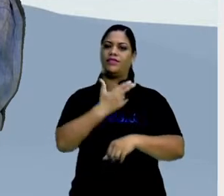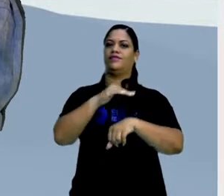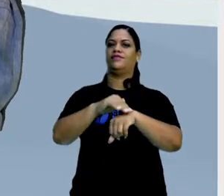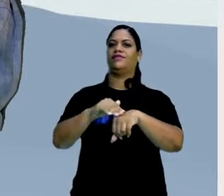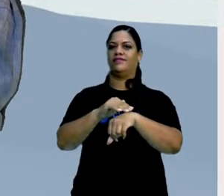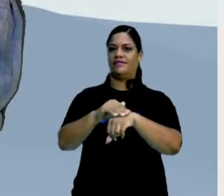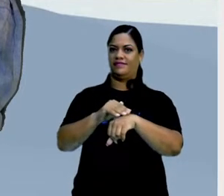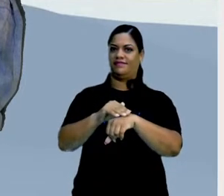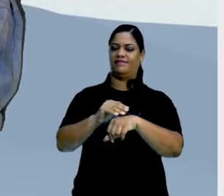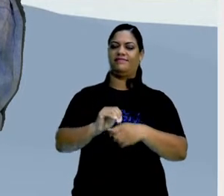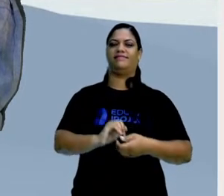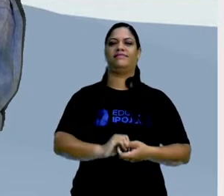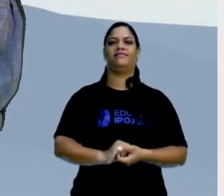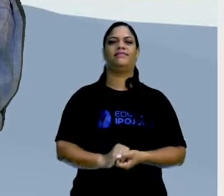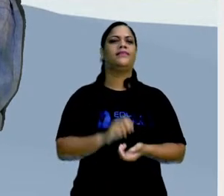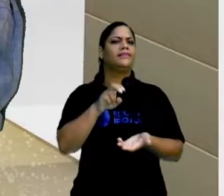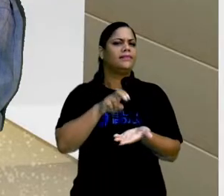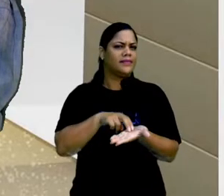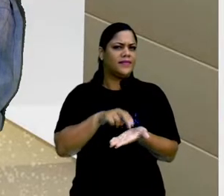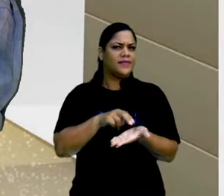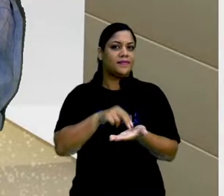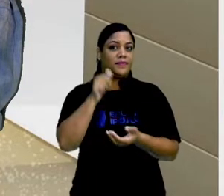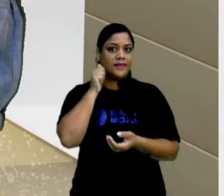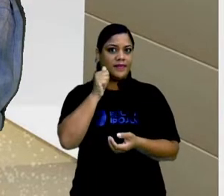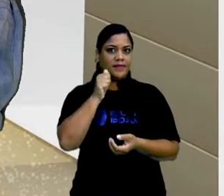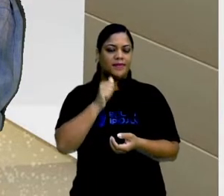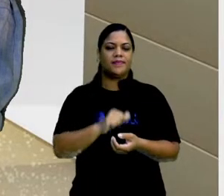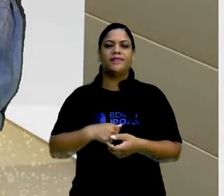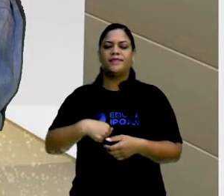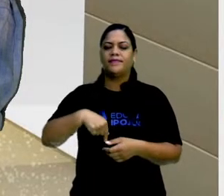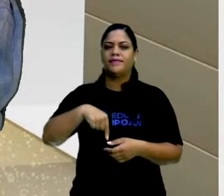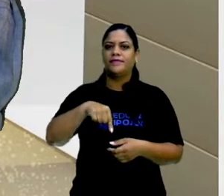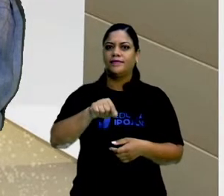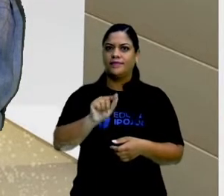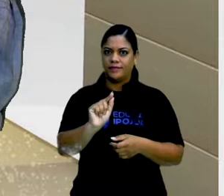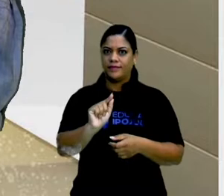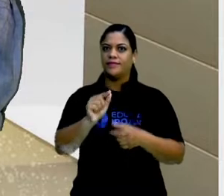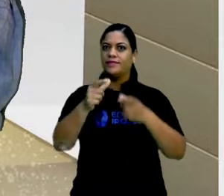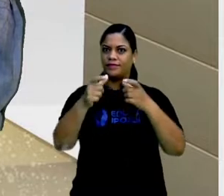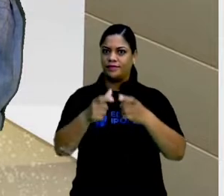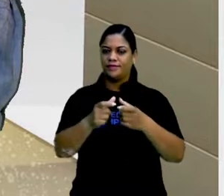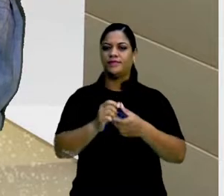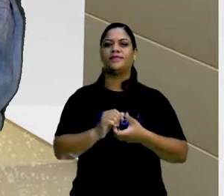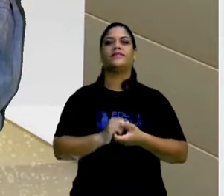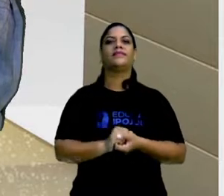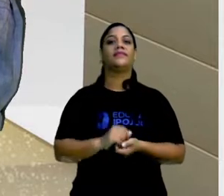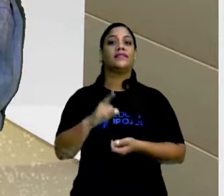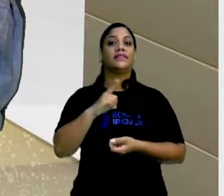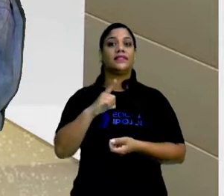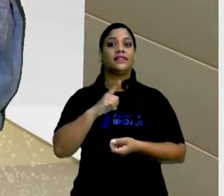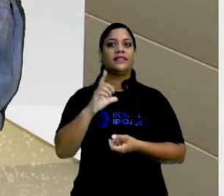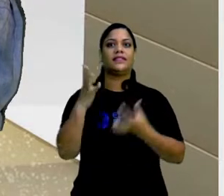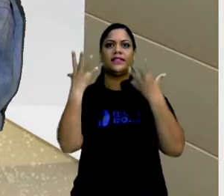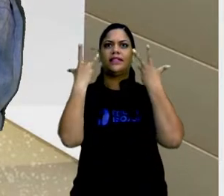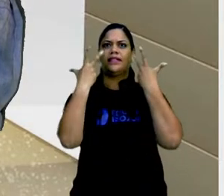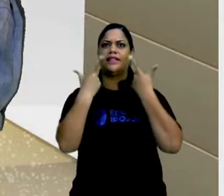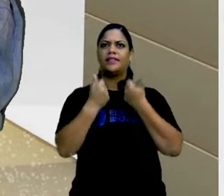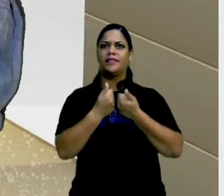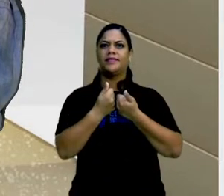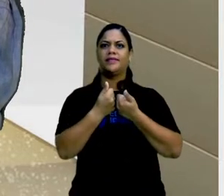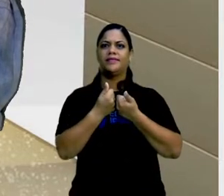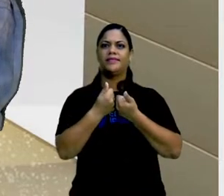conversa. Quando foi de manhã, a menina foi com ela lá no celeiro. E lá tinha que animal,